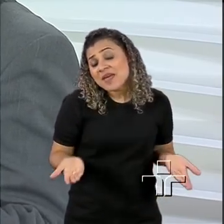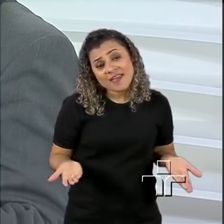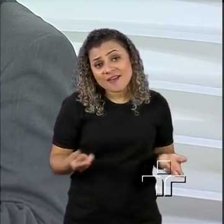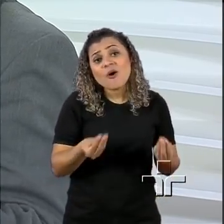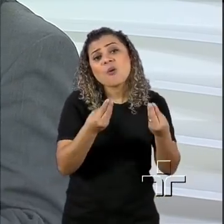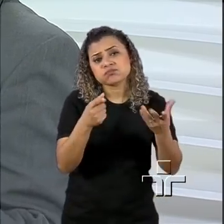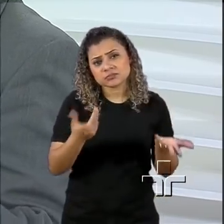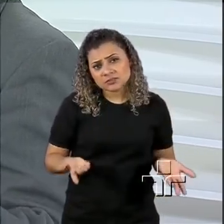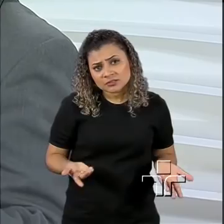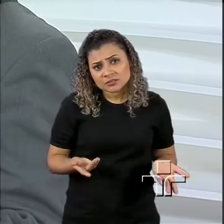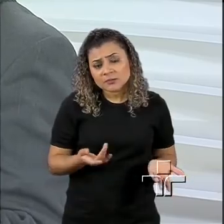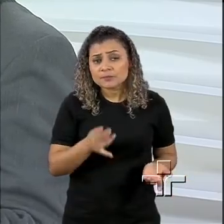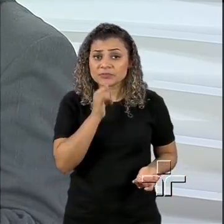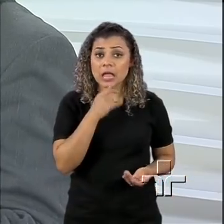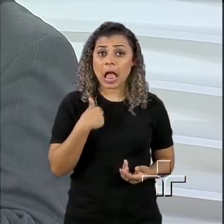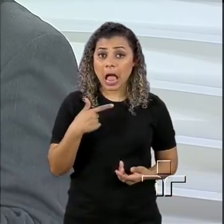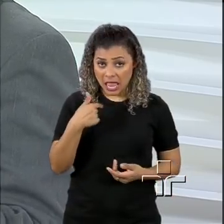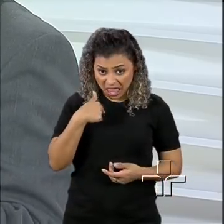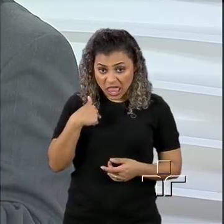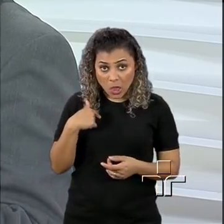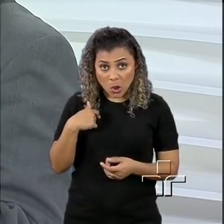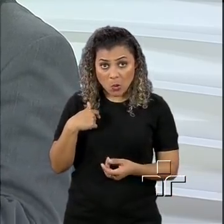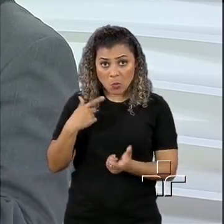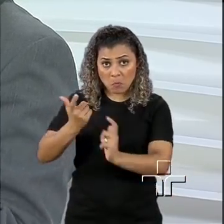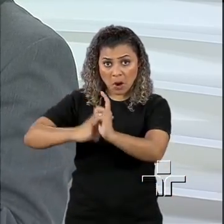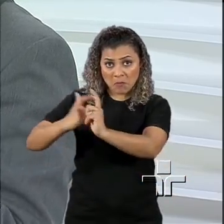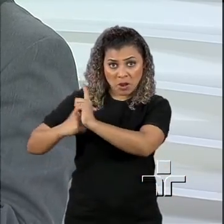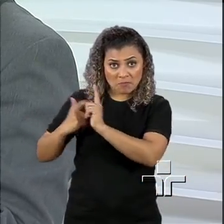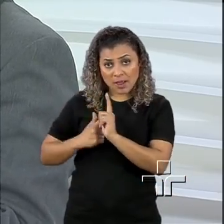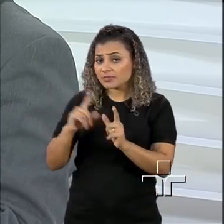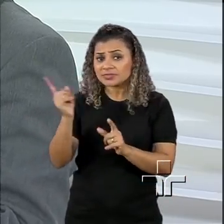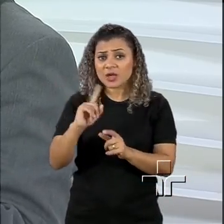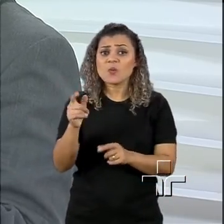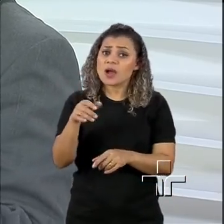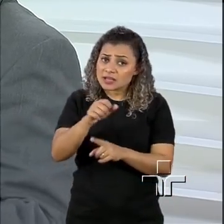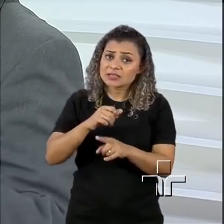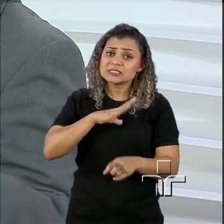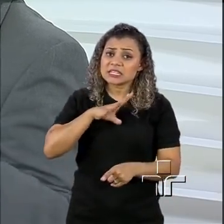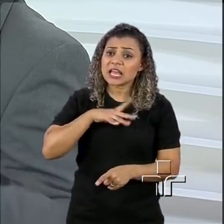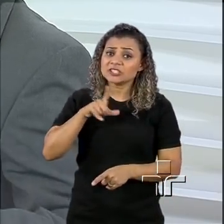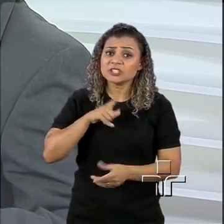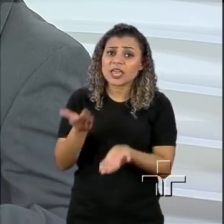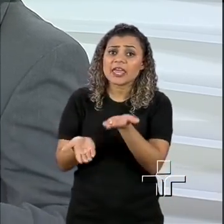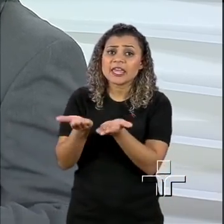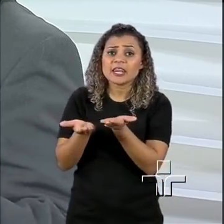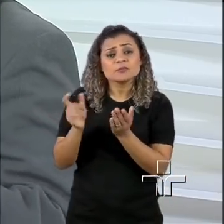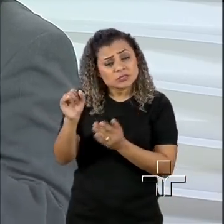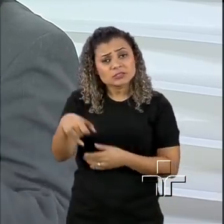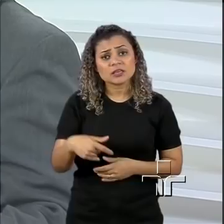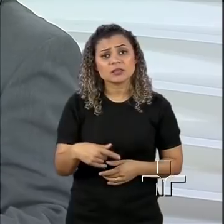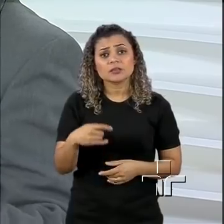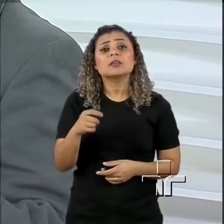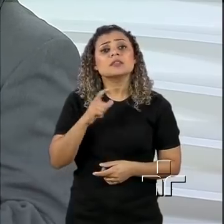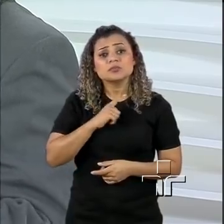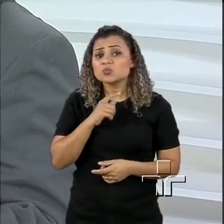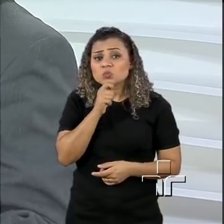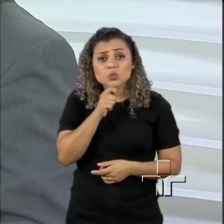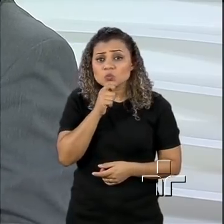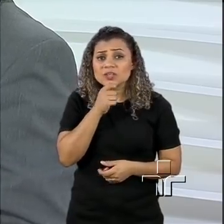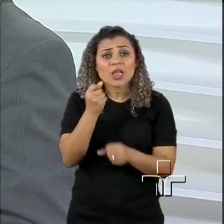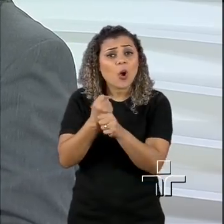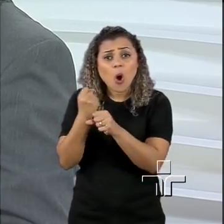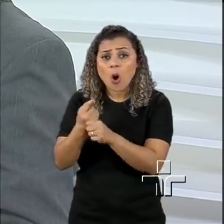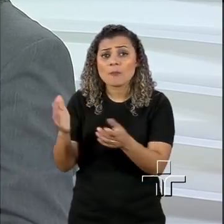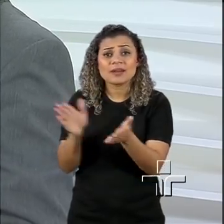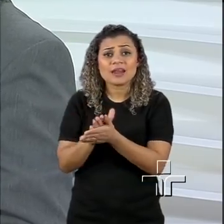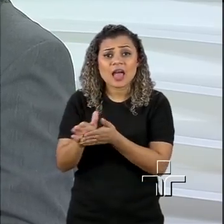tentar dizer que eu deixei a cidade desequilibrada. A cidade está tão equilibrada, tão planejada, porque não existe um único projeto, não existe uma única obra em execução na cidade